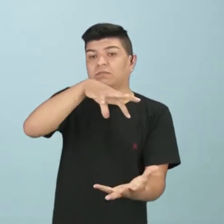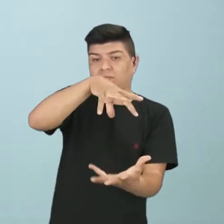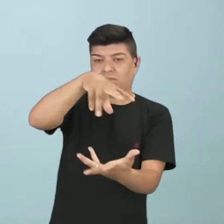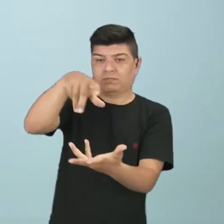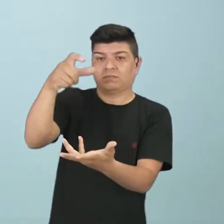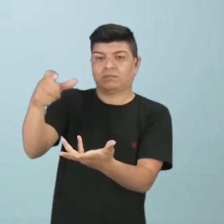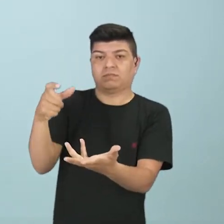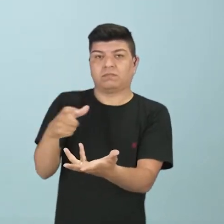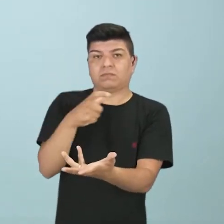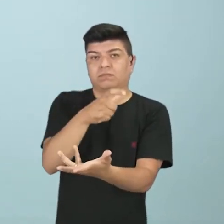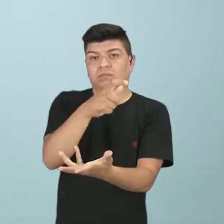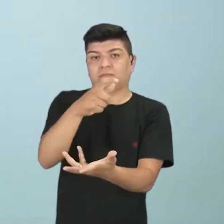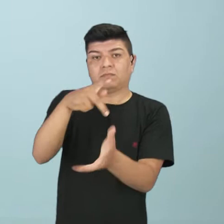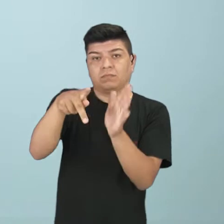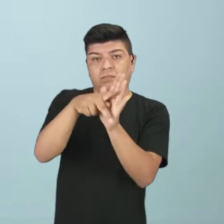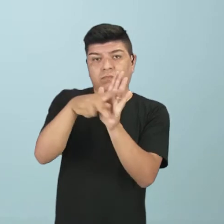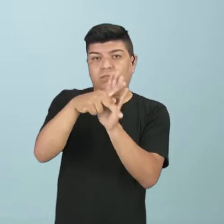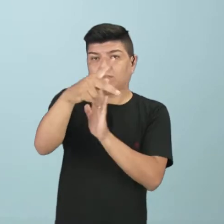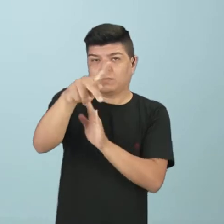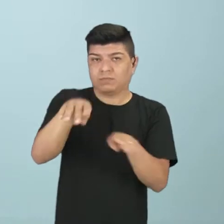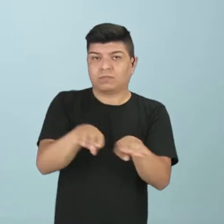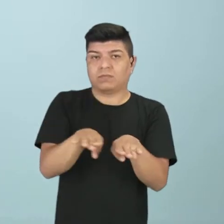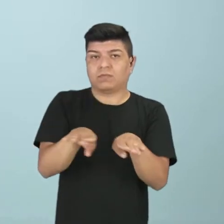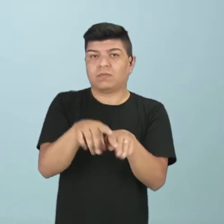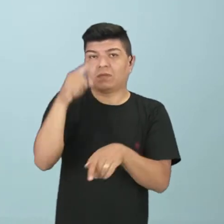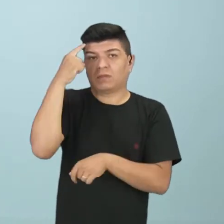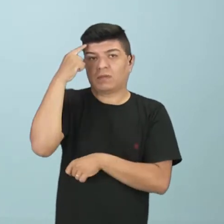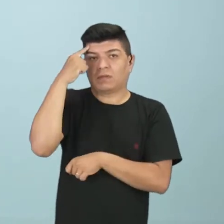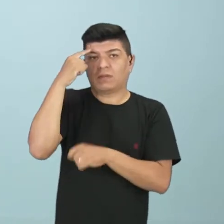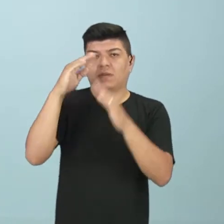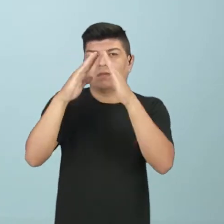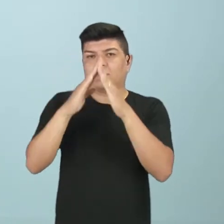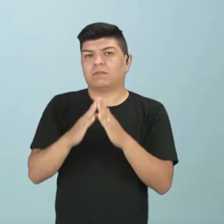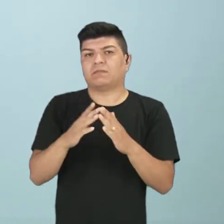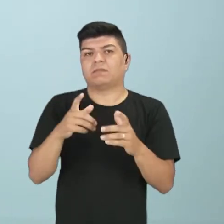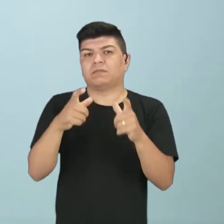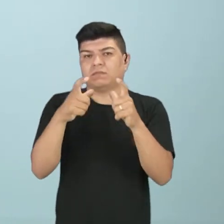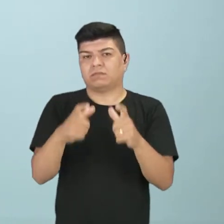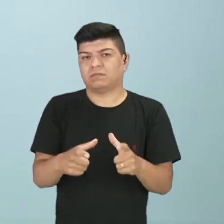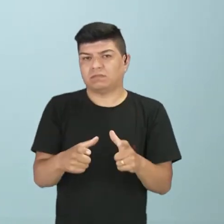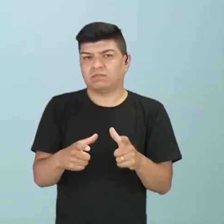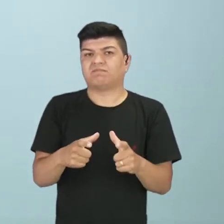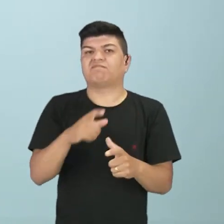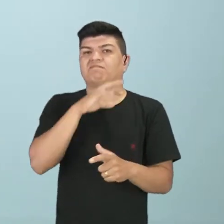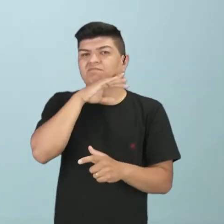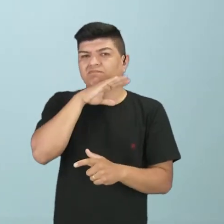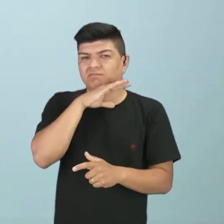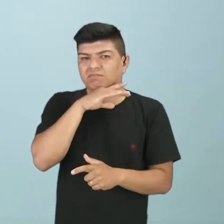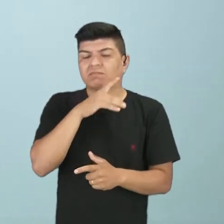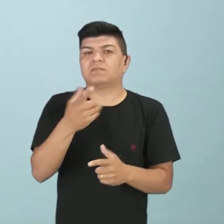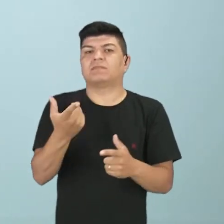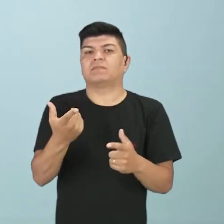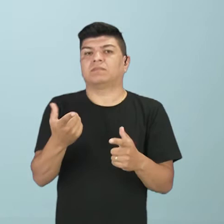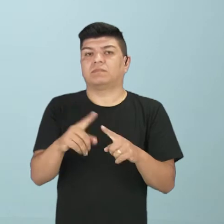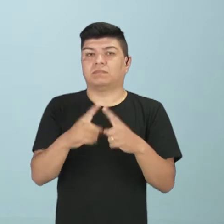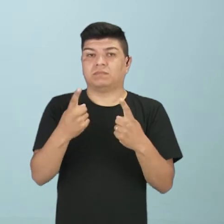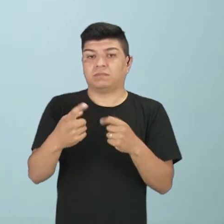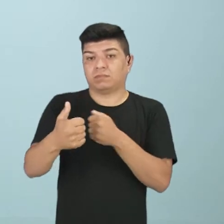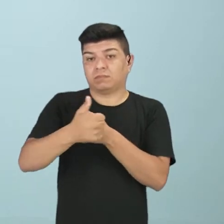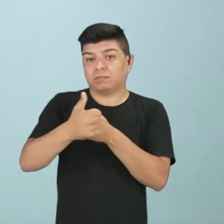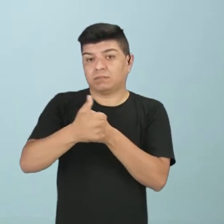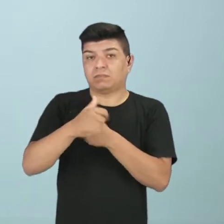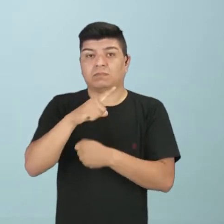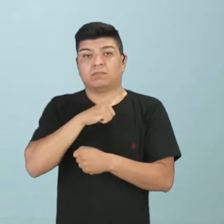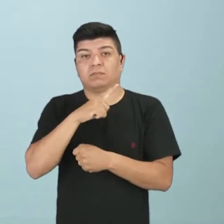mundo, talvez até sua mesmo. Imagine que você mora numa situação bastante precária, mas bem próxima de